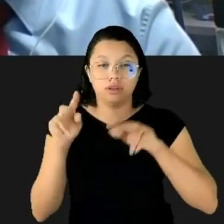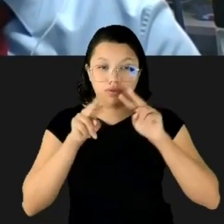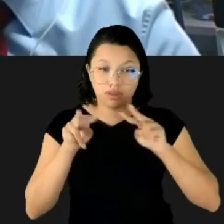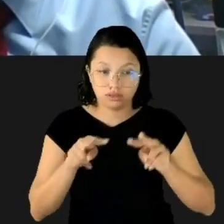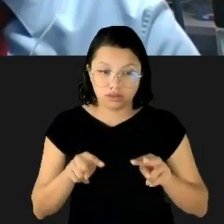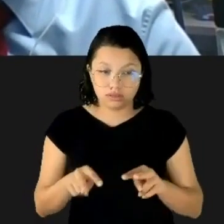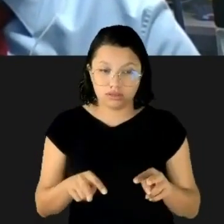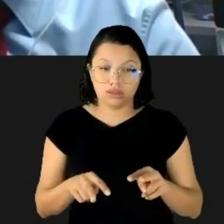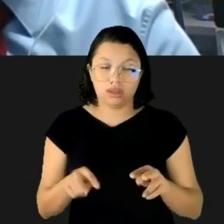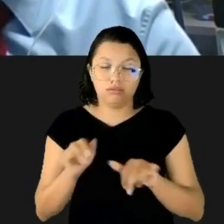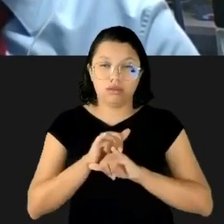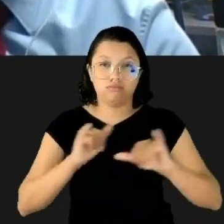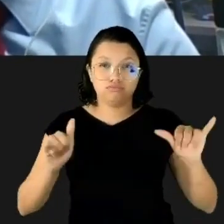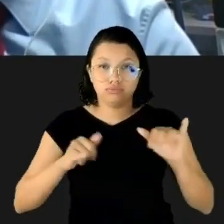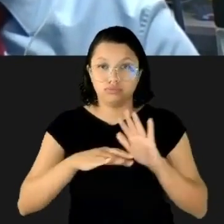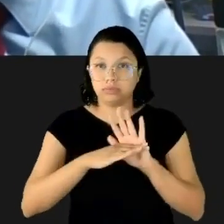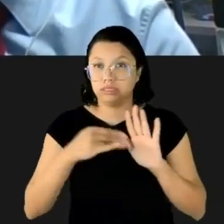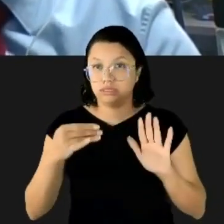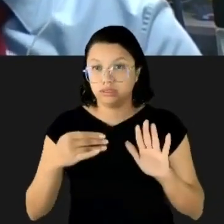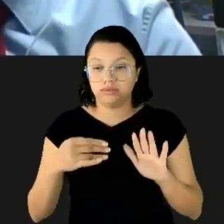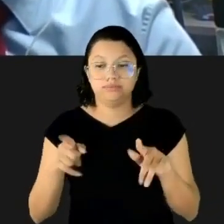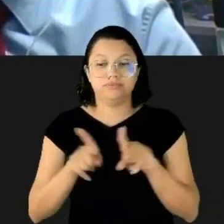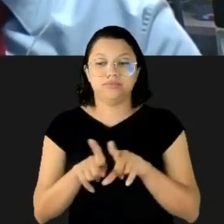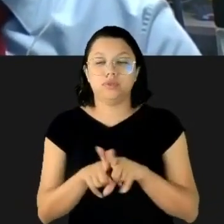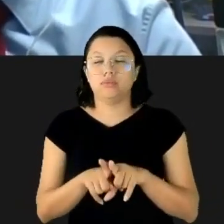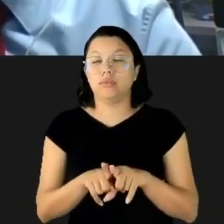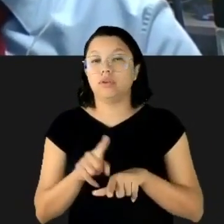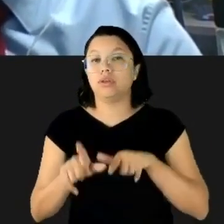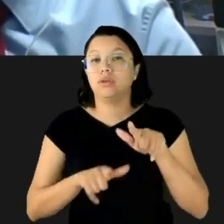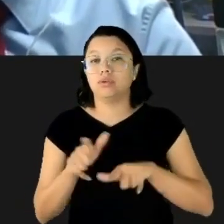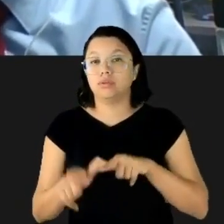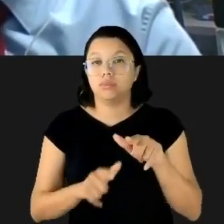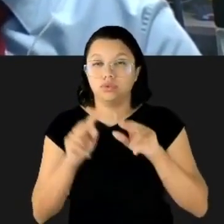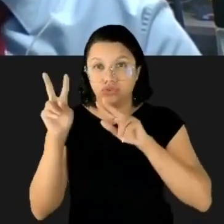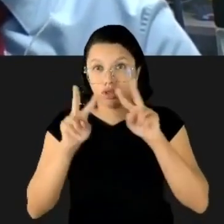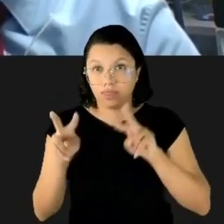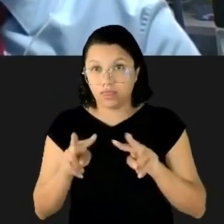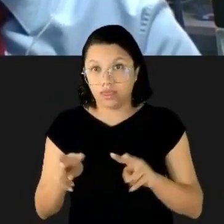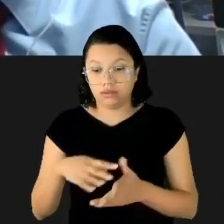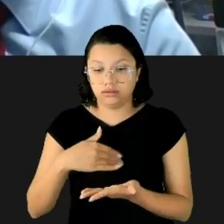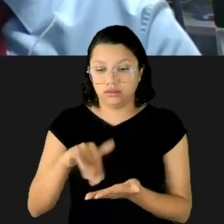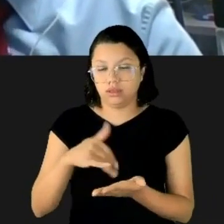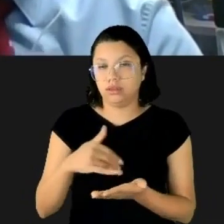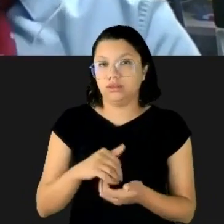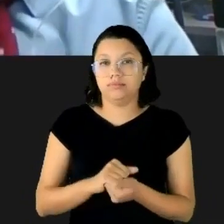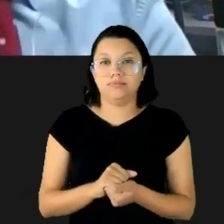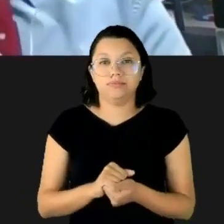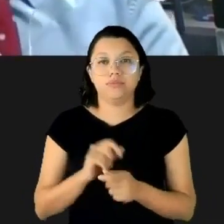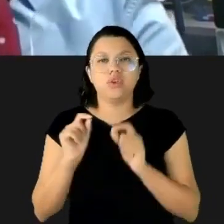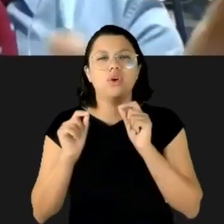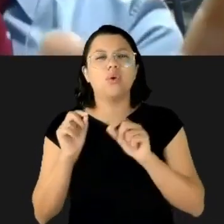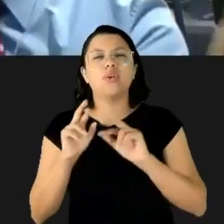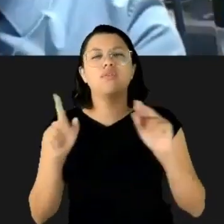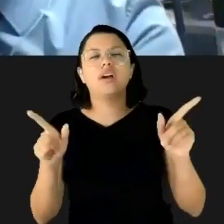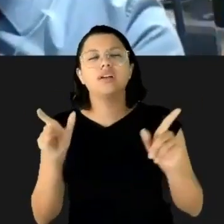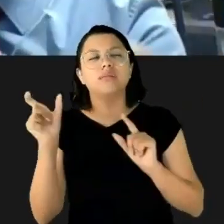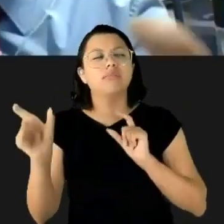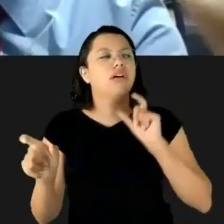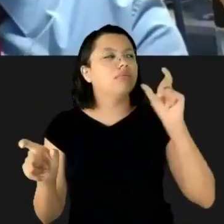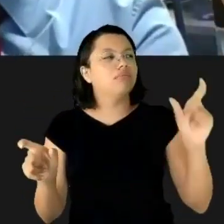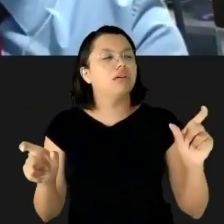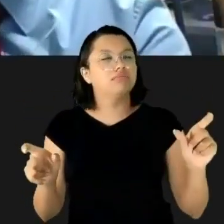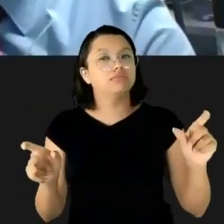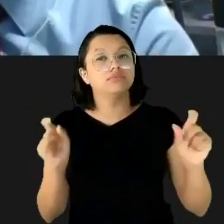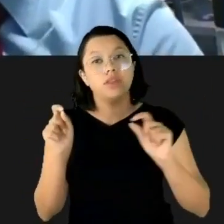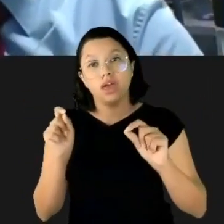analisar manifestação parcial e a tarefa aqui de análise de secretaria o que diferencia uma